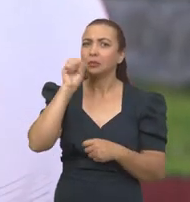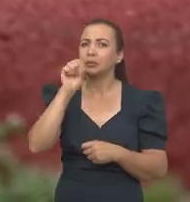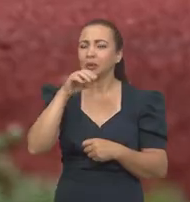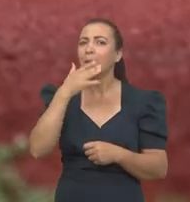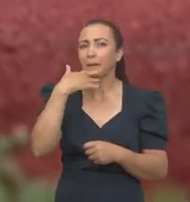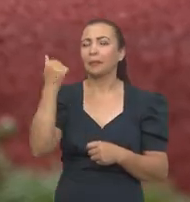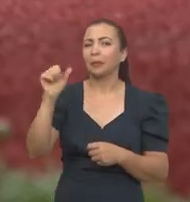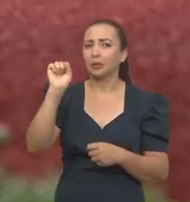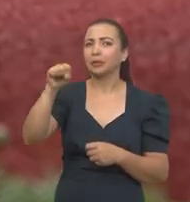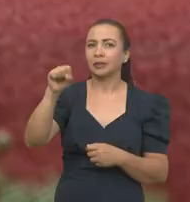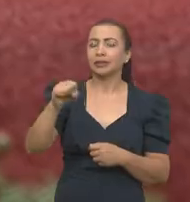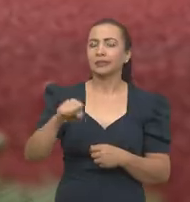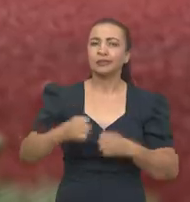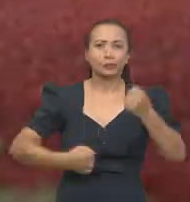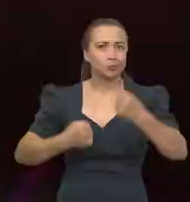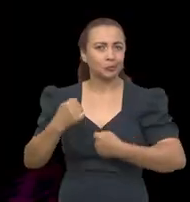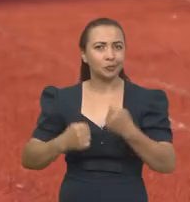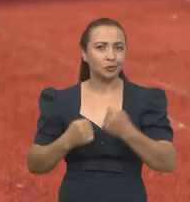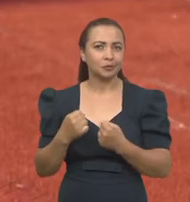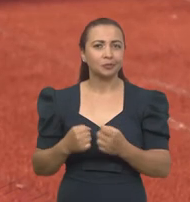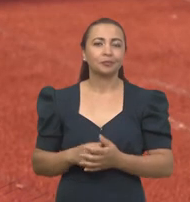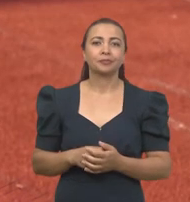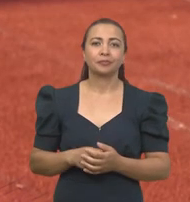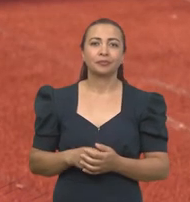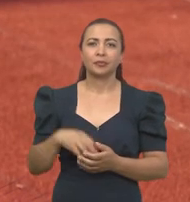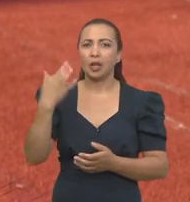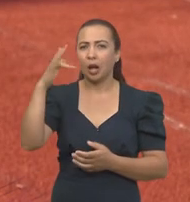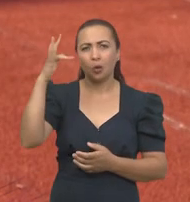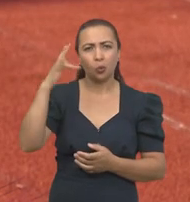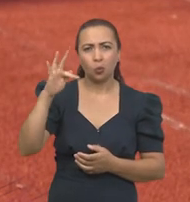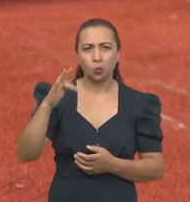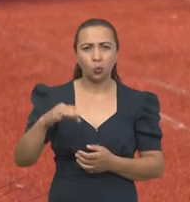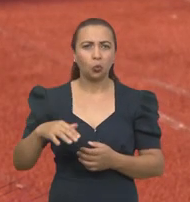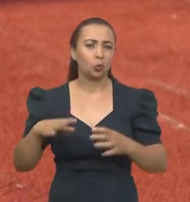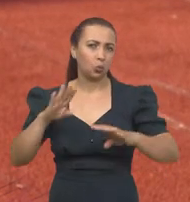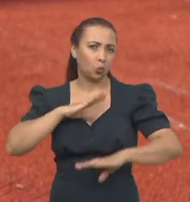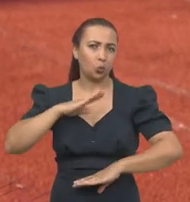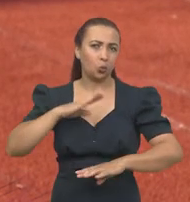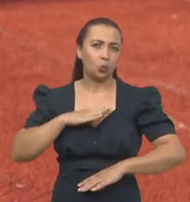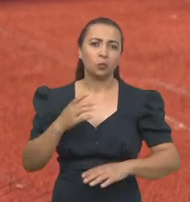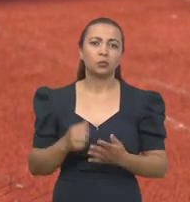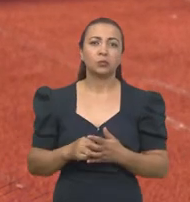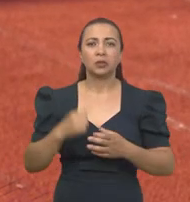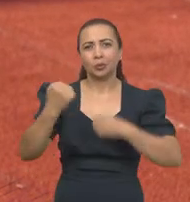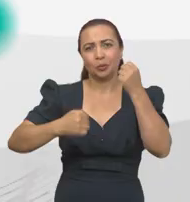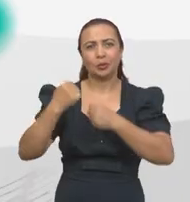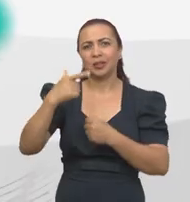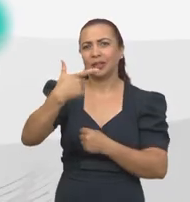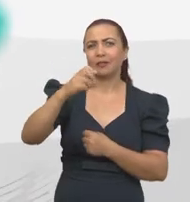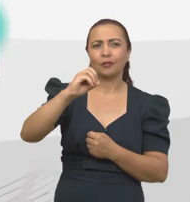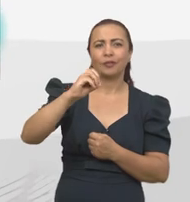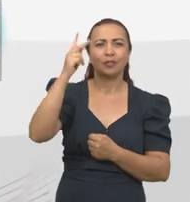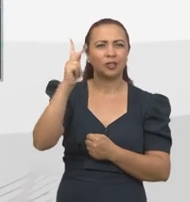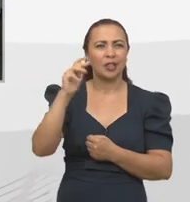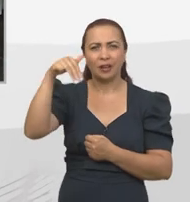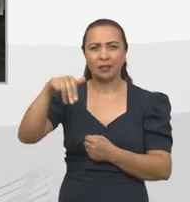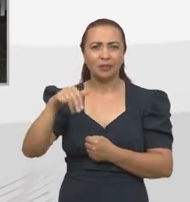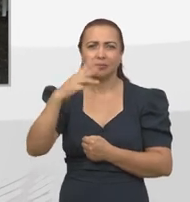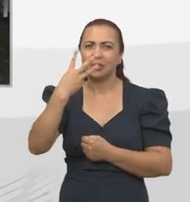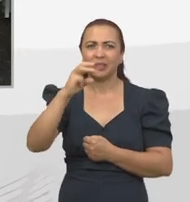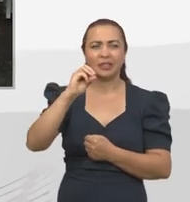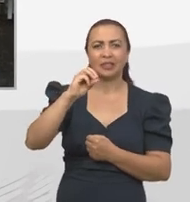que parece que o oxigênio pode melhorar a performance a dor anti-inflamatória pessoal e a correr longe ou seja corridas acima de 20km